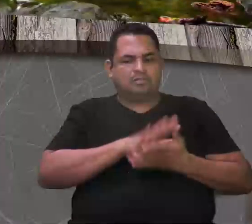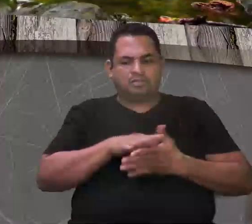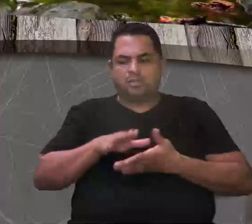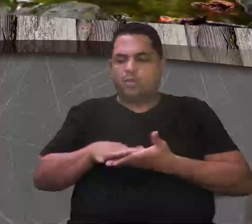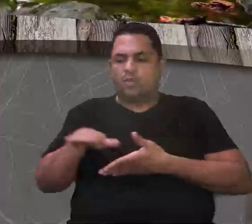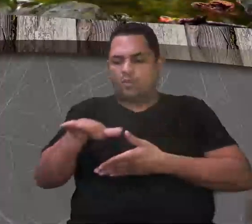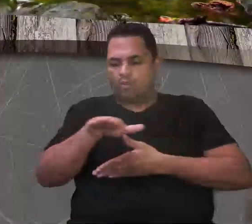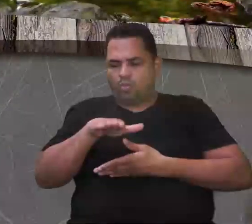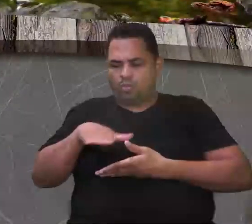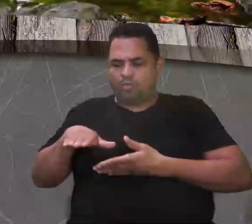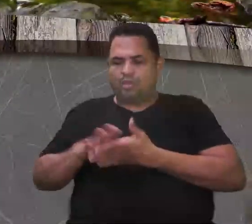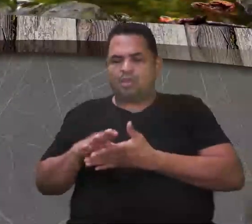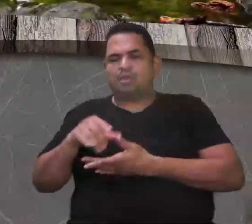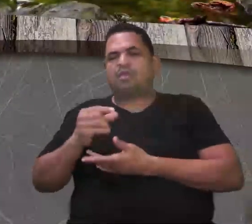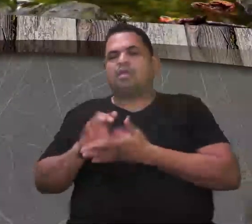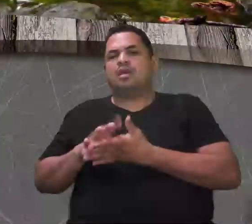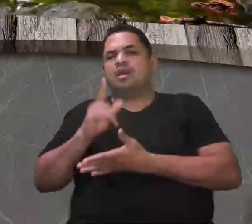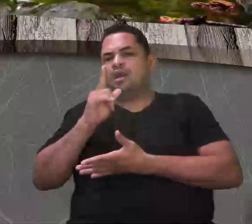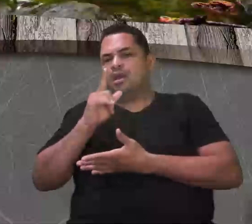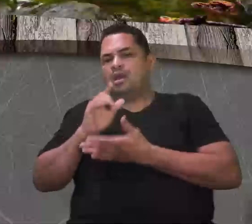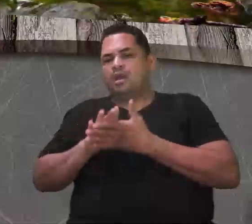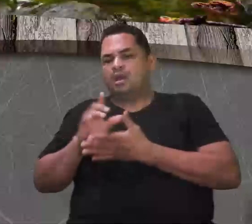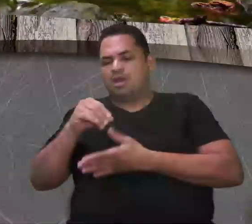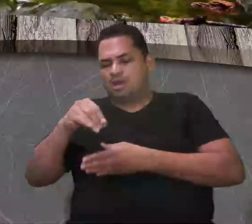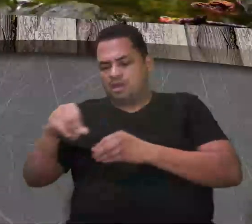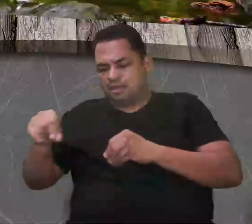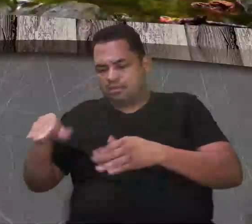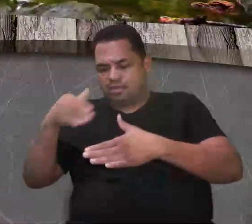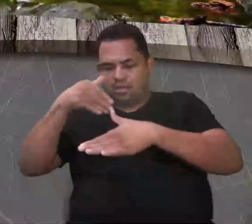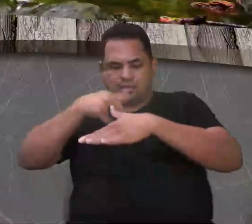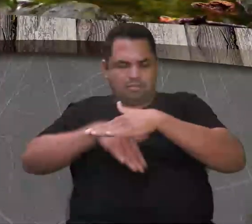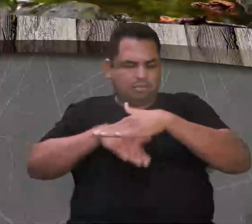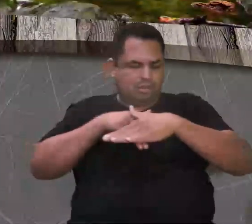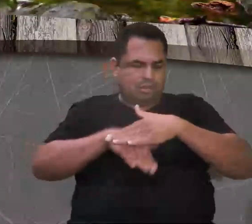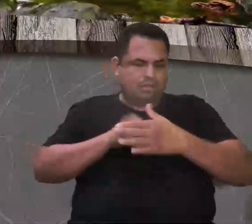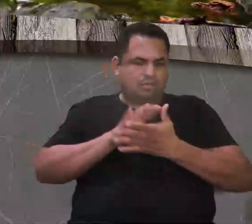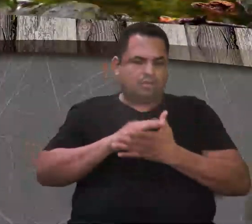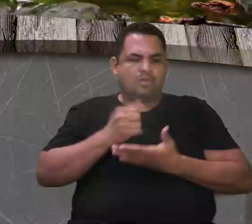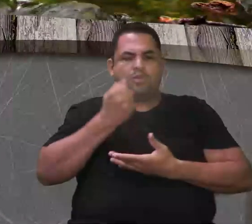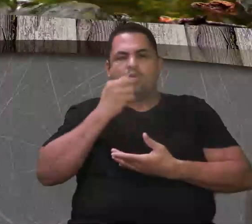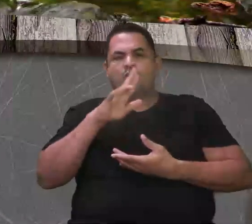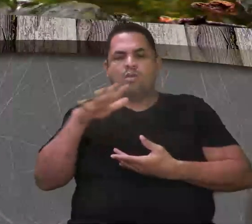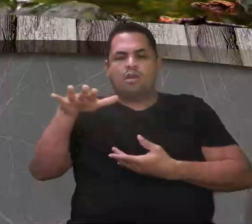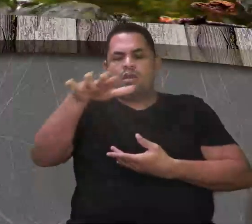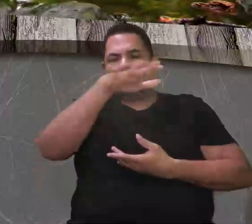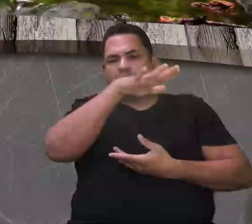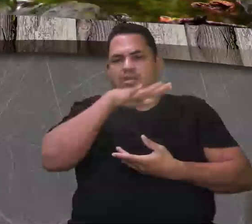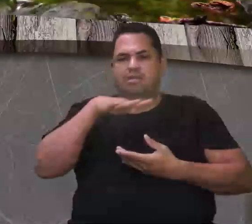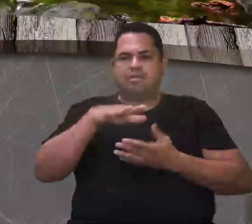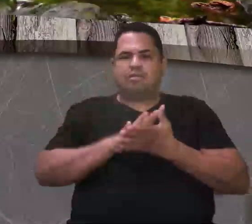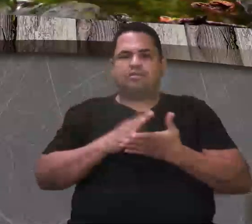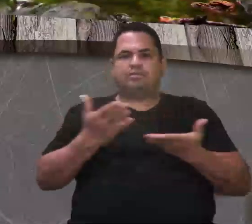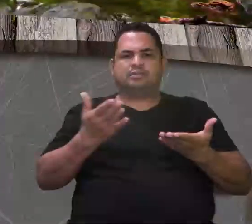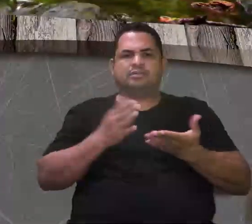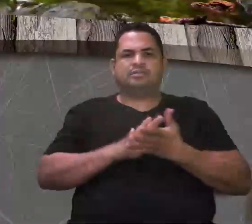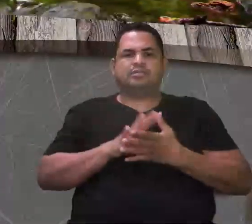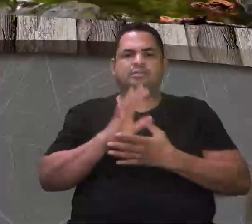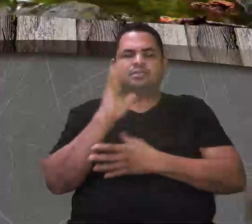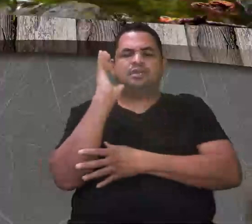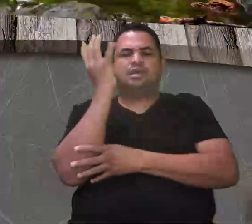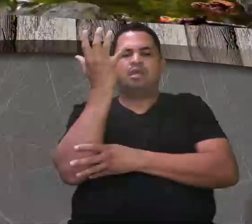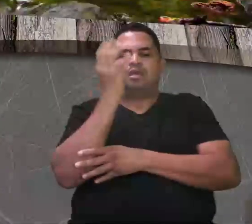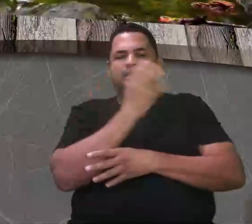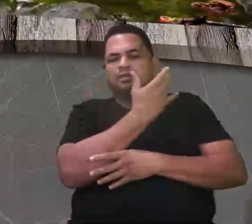ambiente terrestre, aéreo, debaixo do solo, no subsolo, enfim, nos extratos das